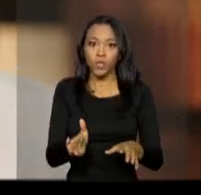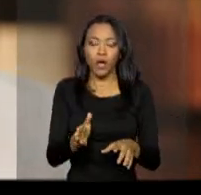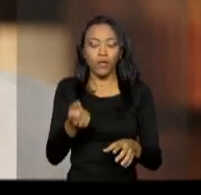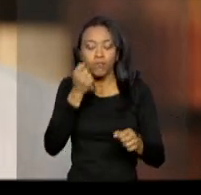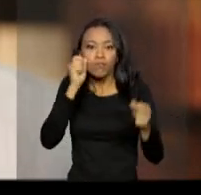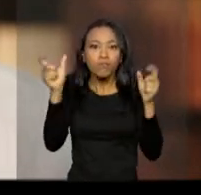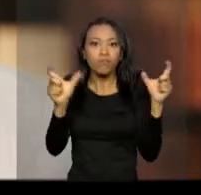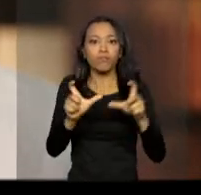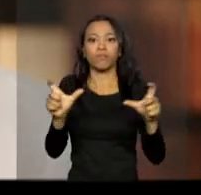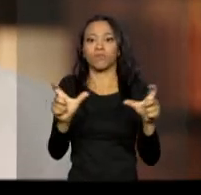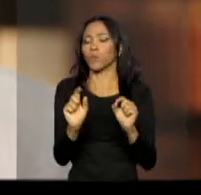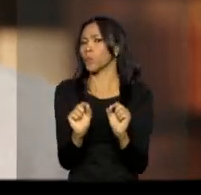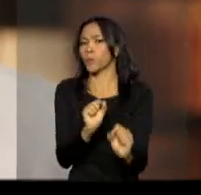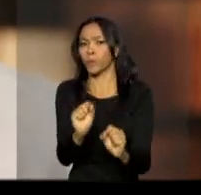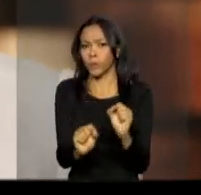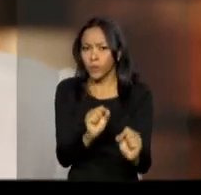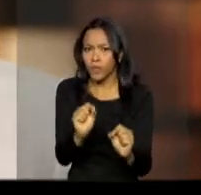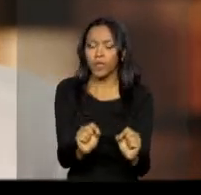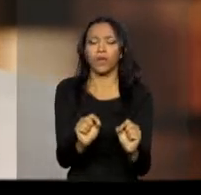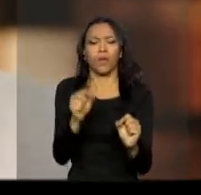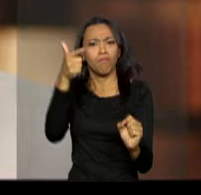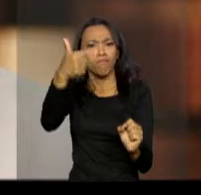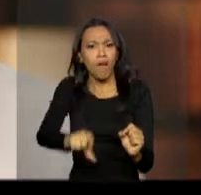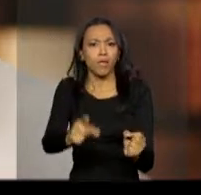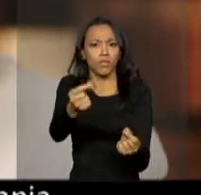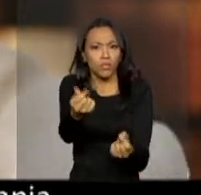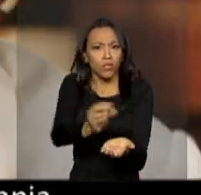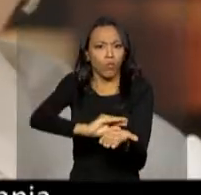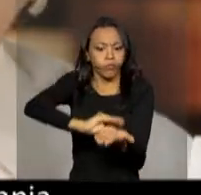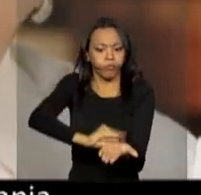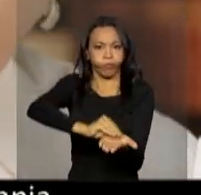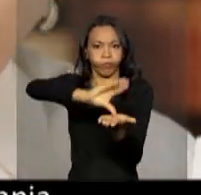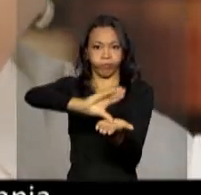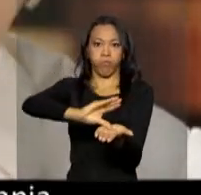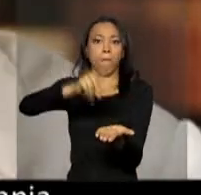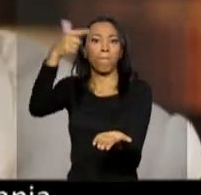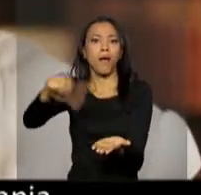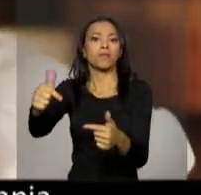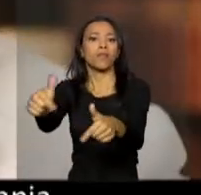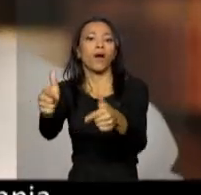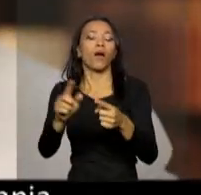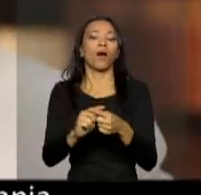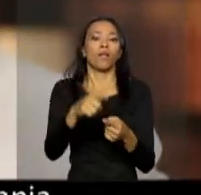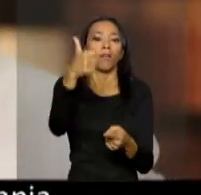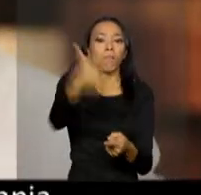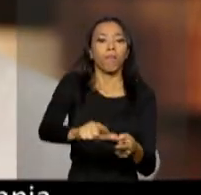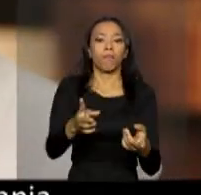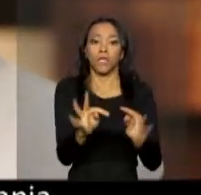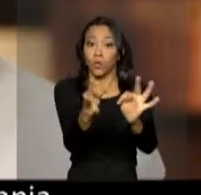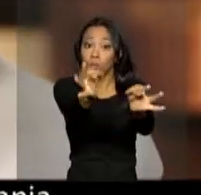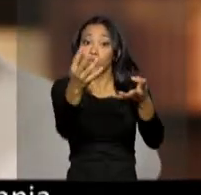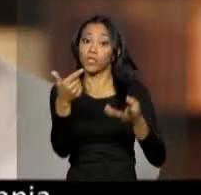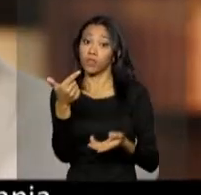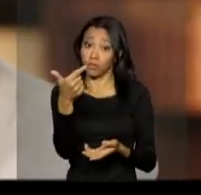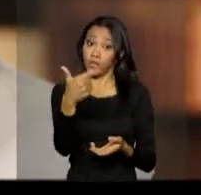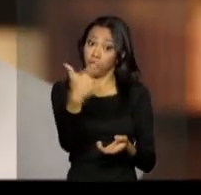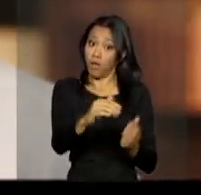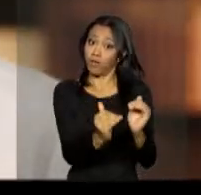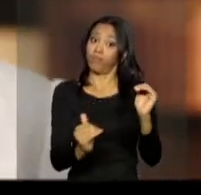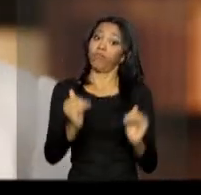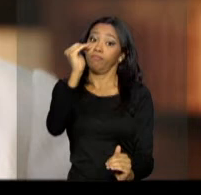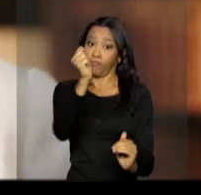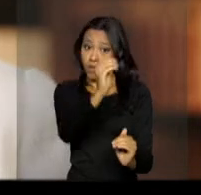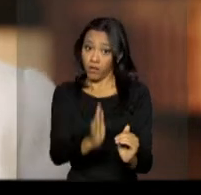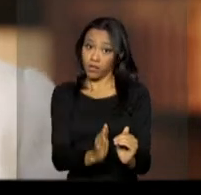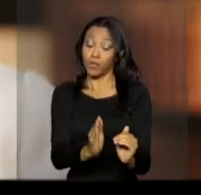despertar. Desperta trazendo mais recursos, mais emprego, mais tecnologia, mais soberania